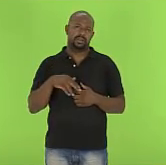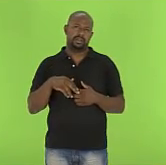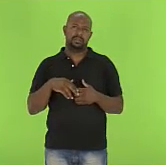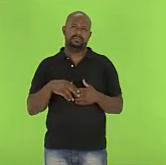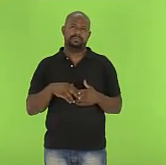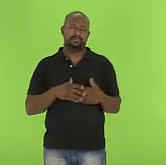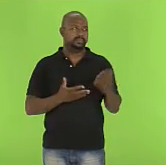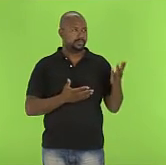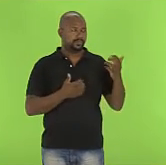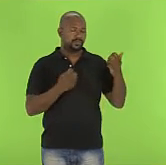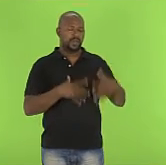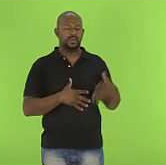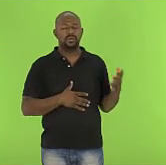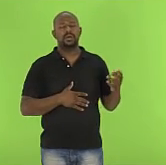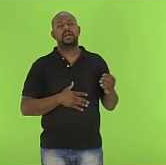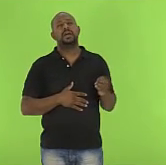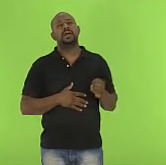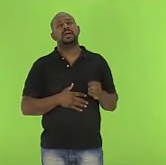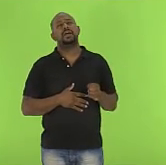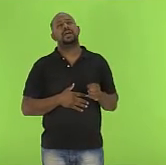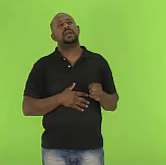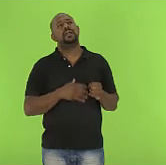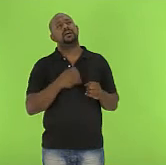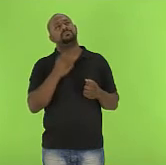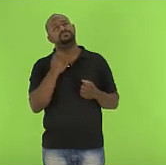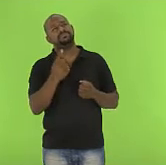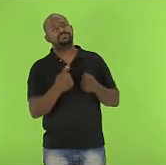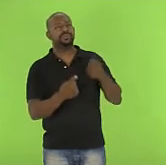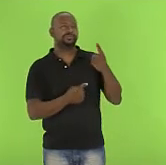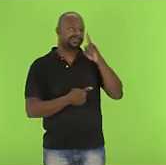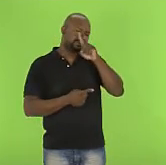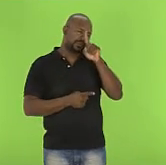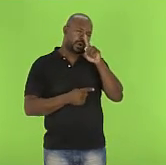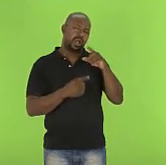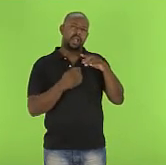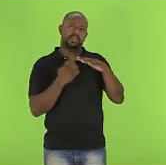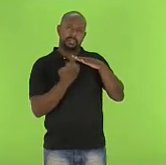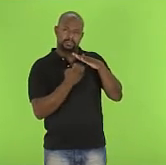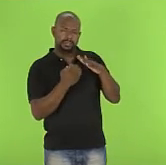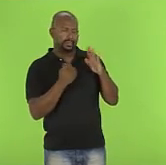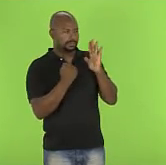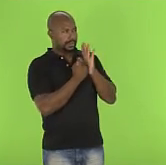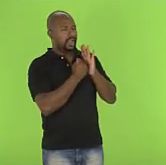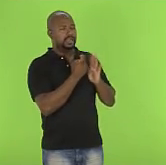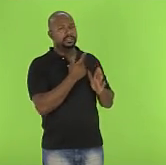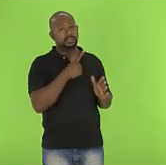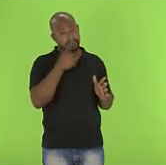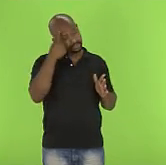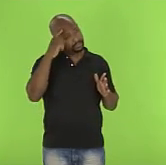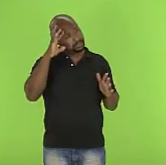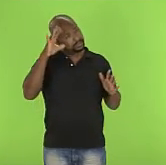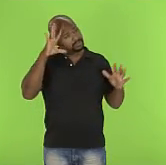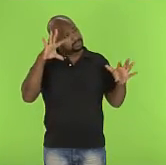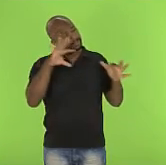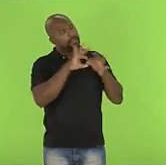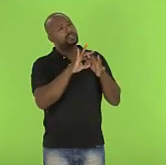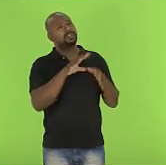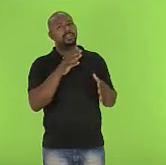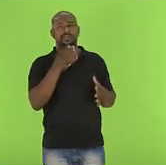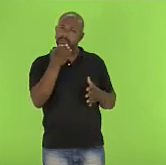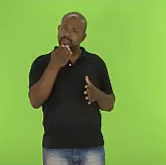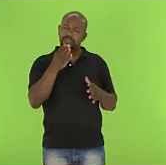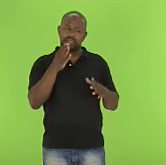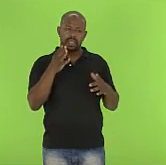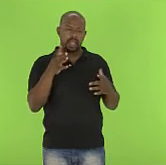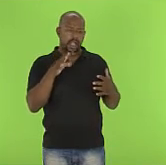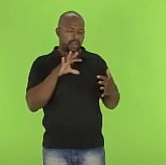falou, tem uma questão também que algumas e poucas empresas e marcas, né, têm um pensamento e um entendimento